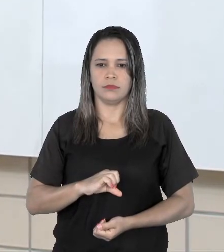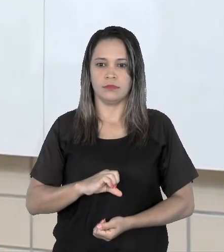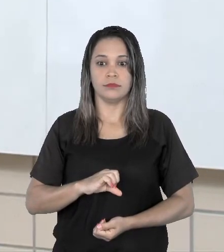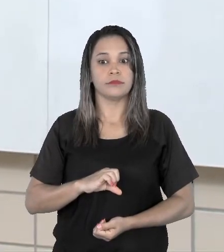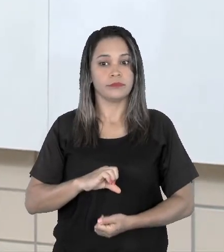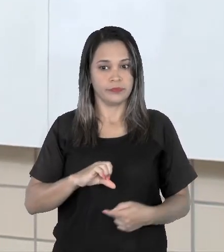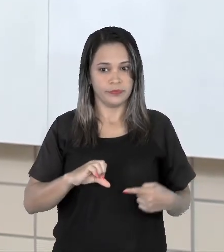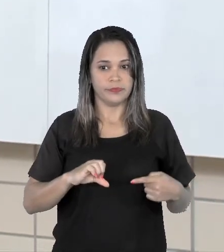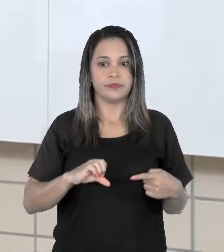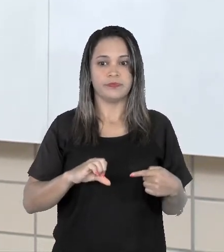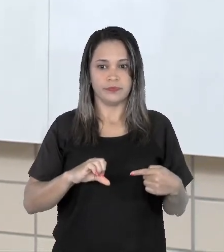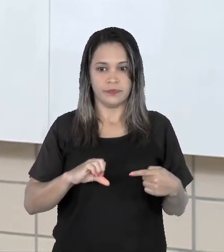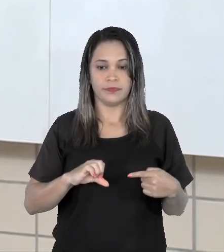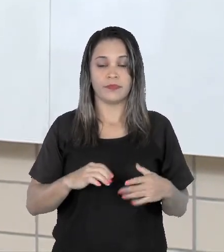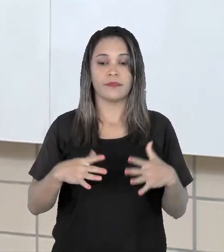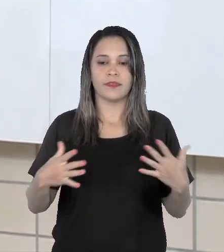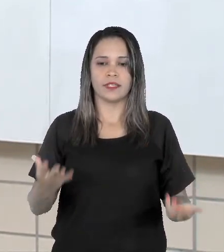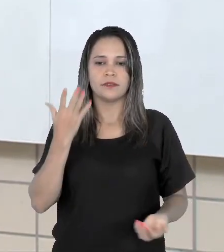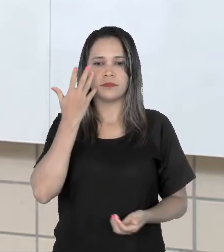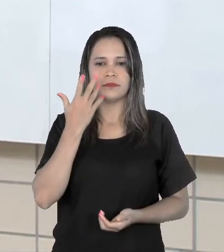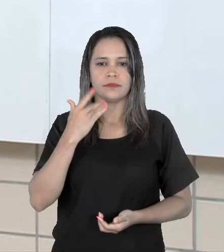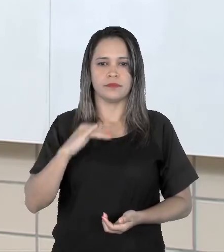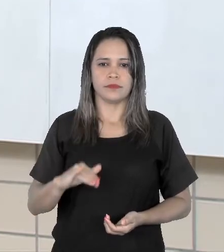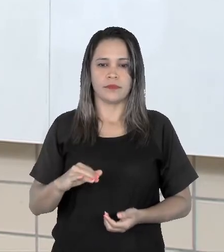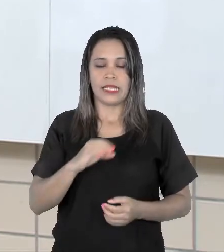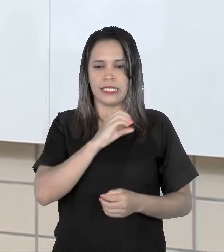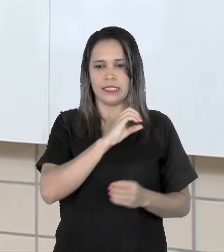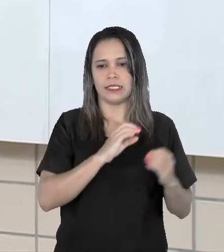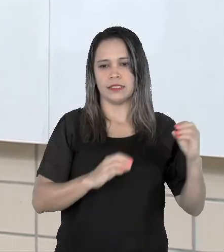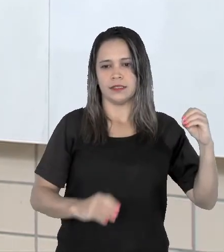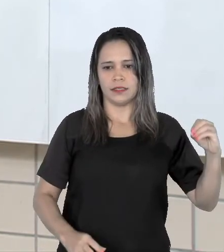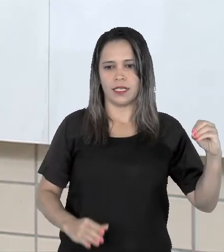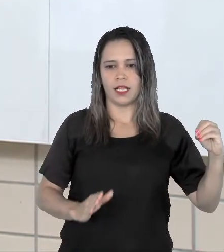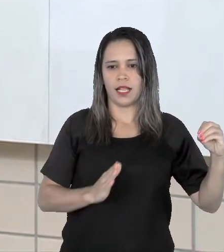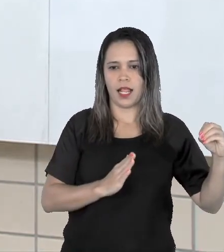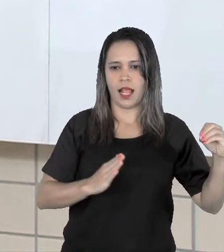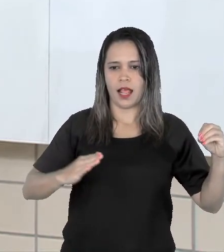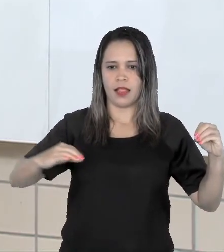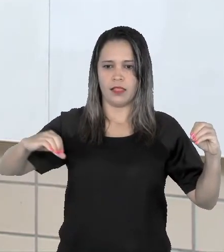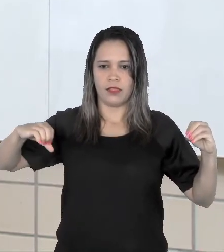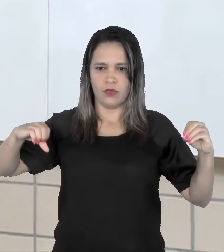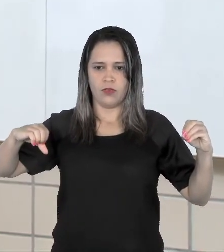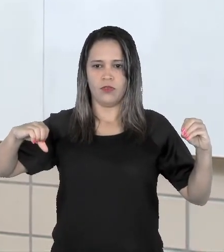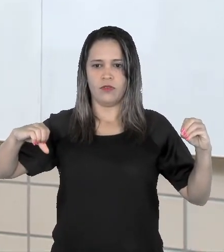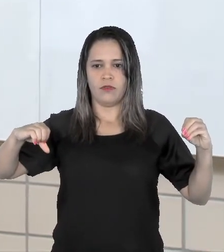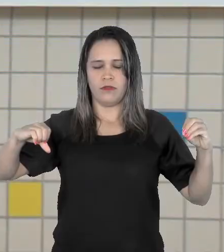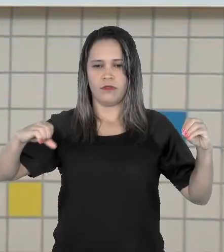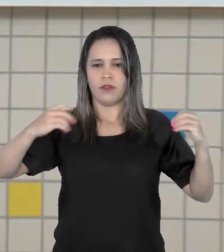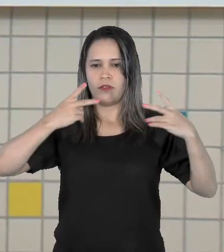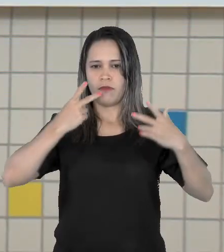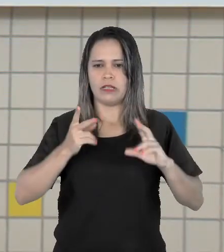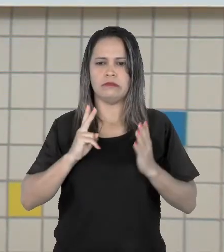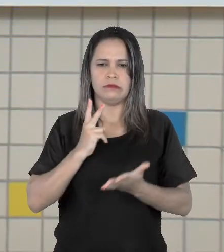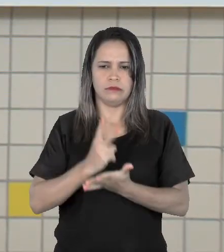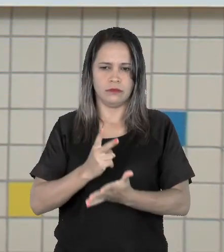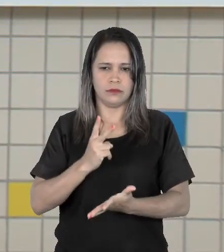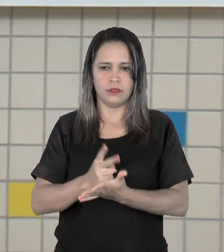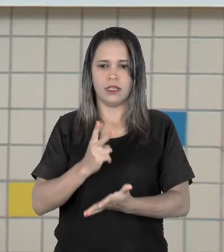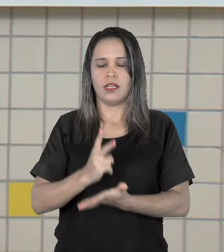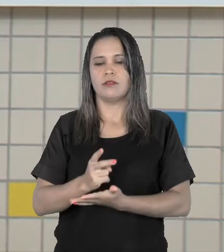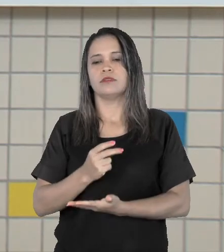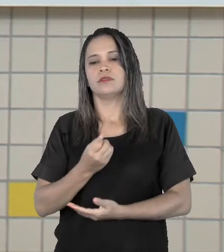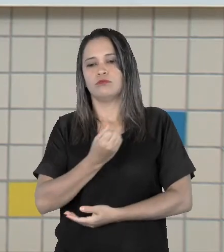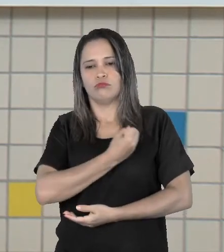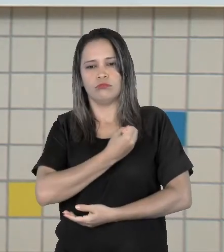nove. Então, crianças, de 0 a 9, eu falo sempre que esses